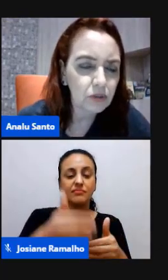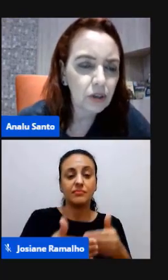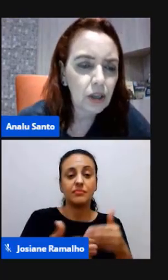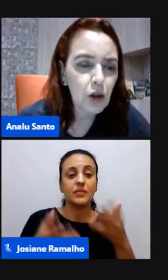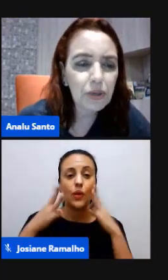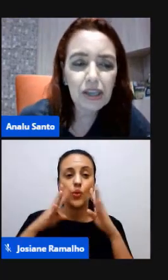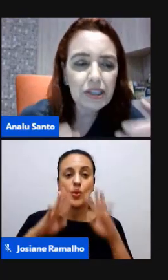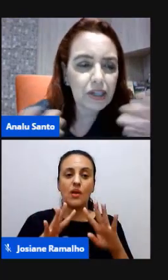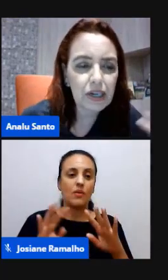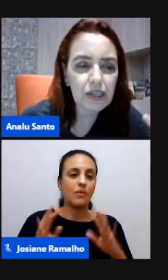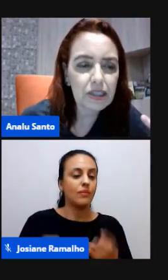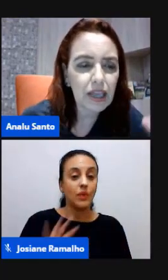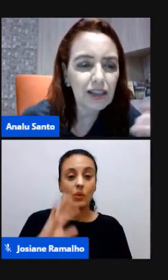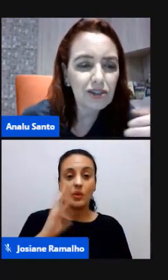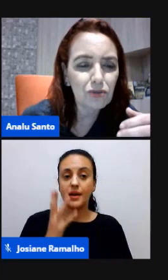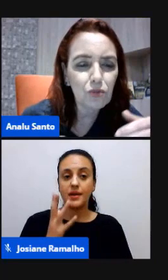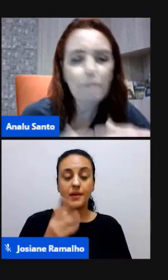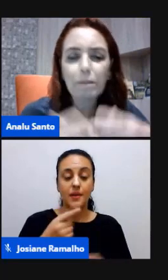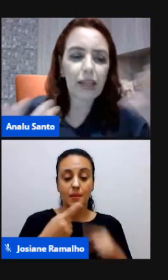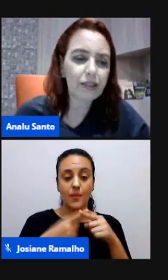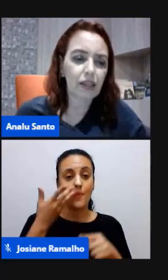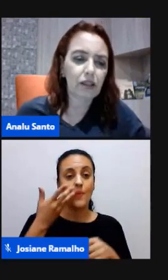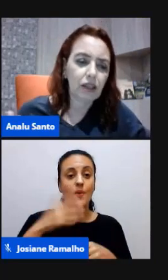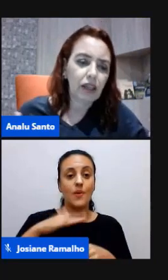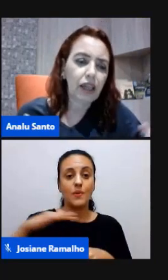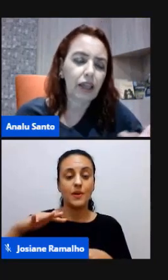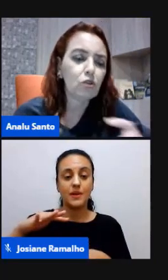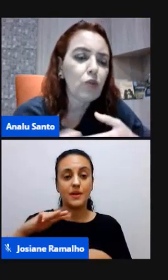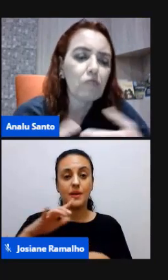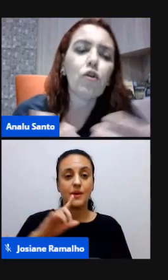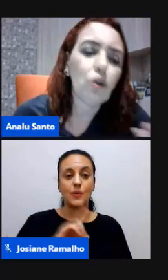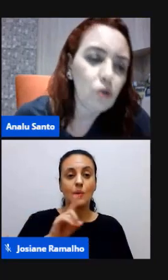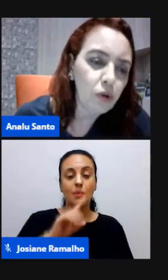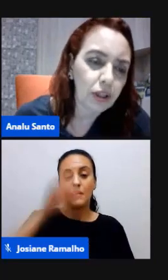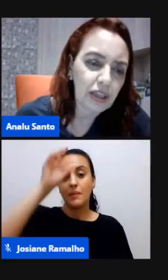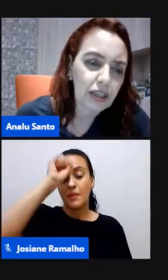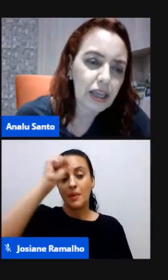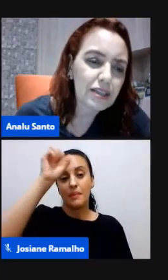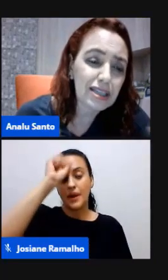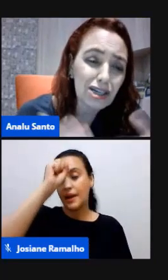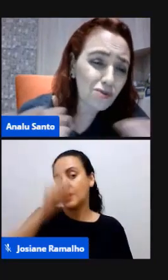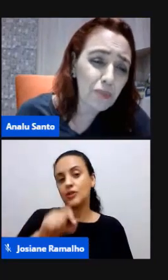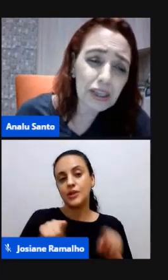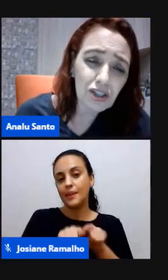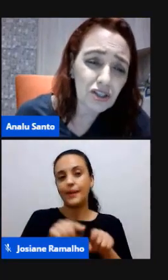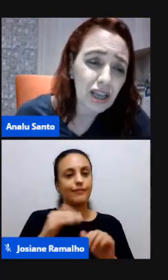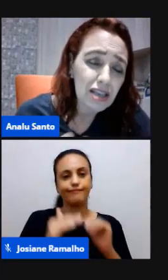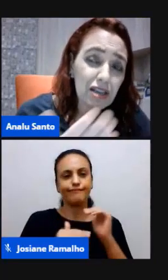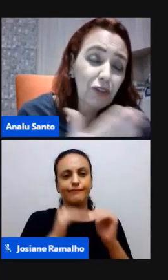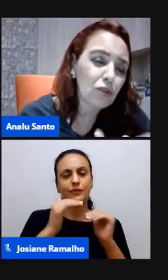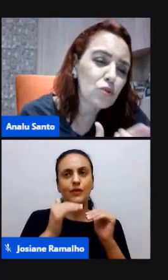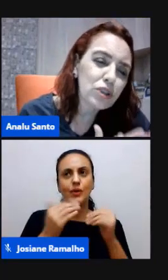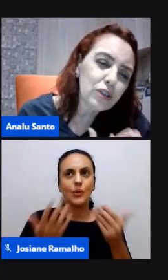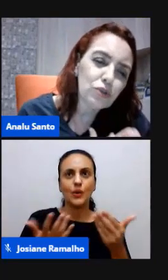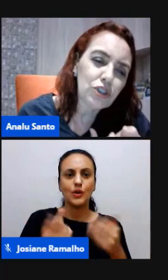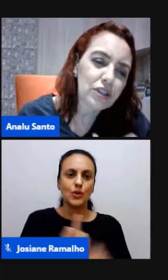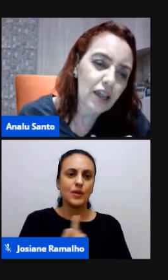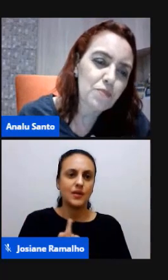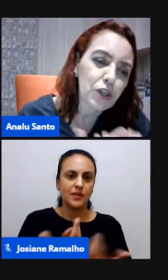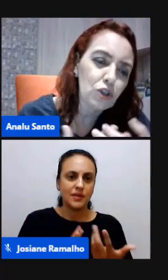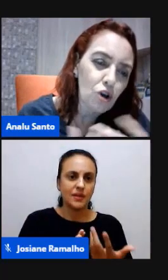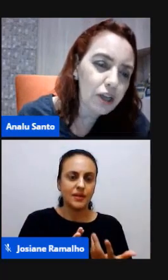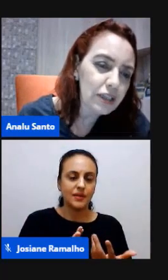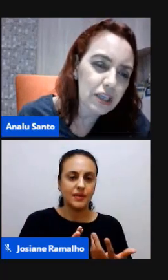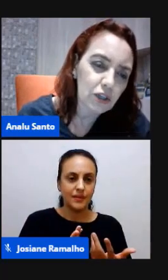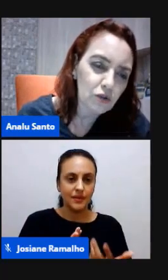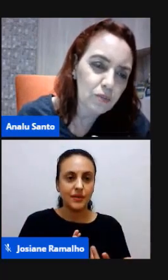espontâneo. Porque as crianças, elas não aprendem, não evoluem né? Senão, como é que a gente... Você vê o tanto de